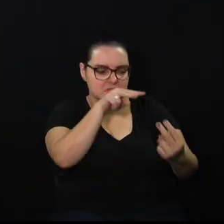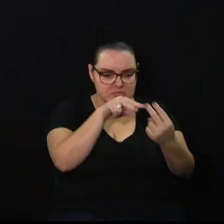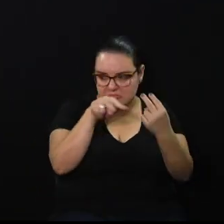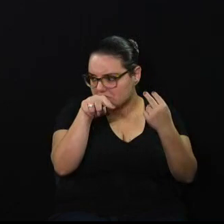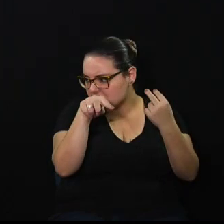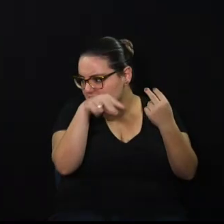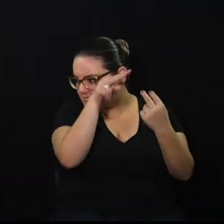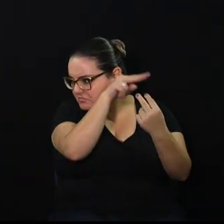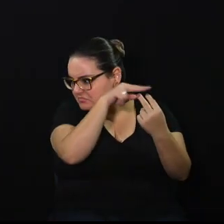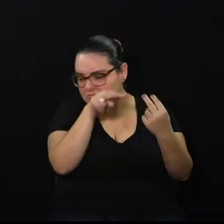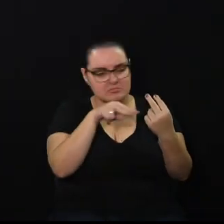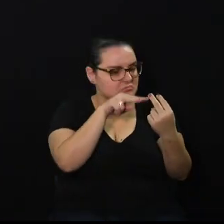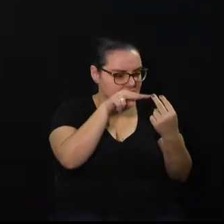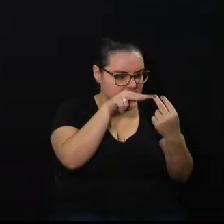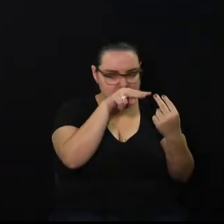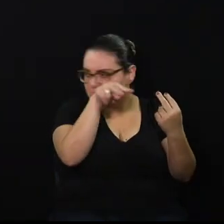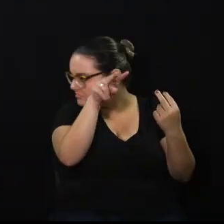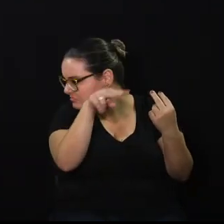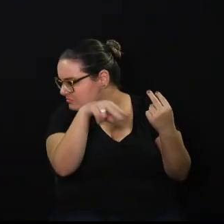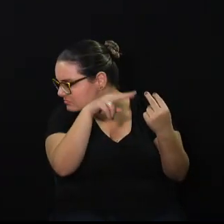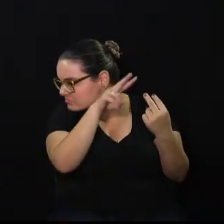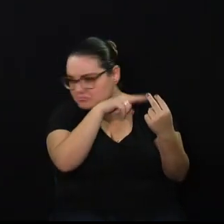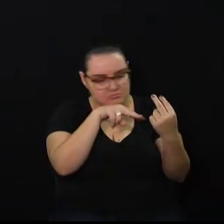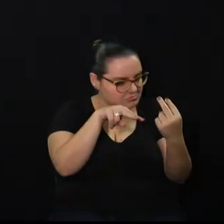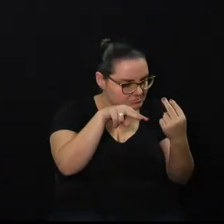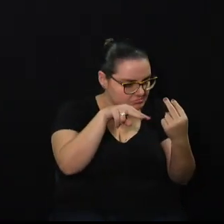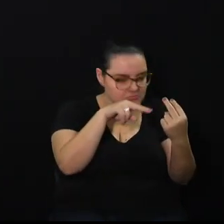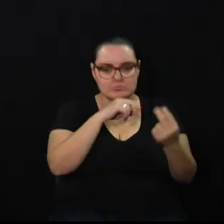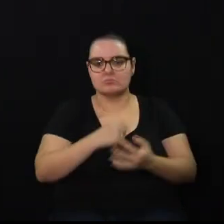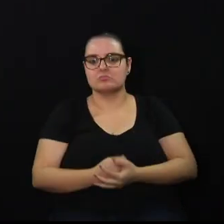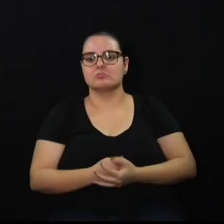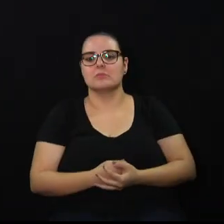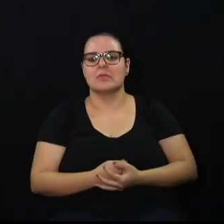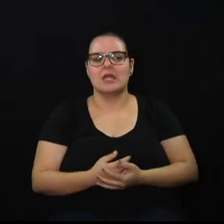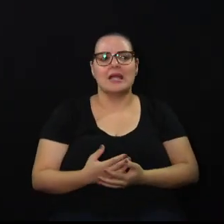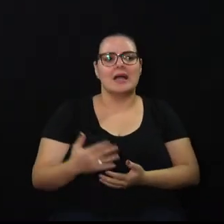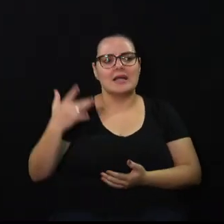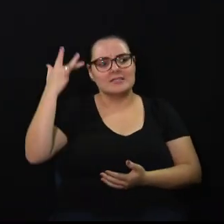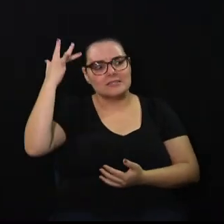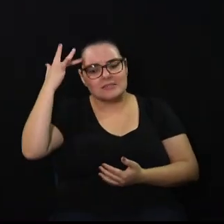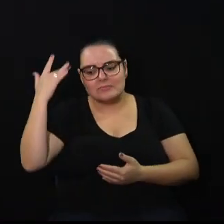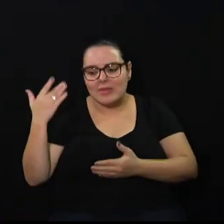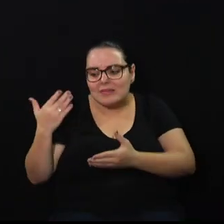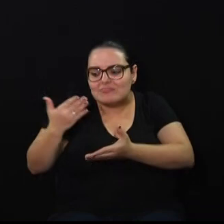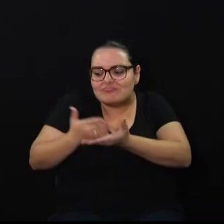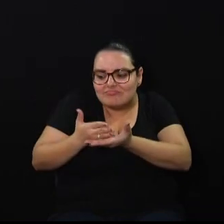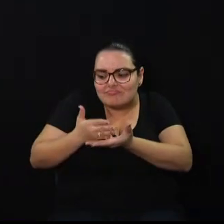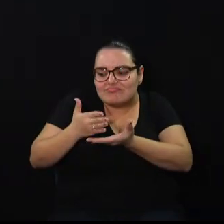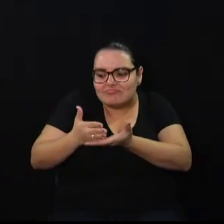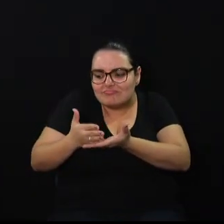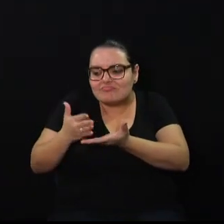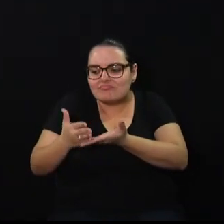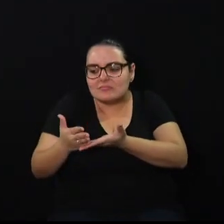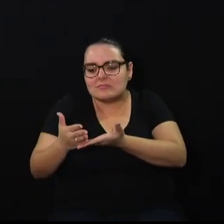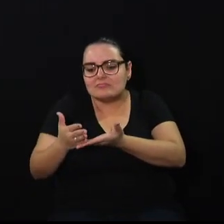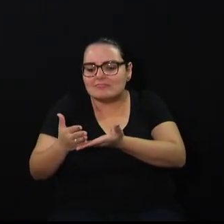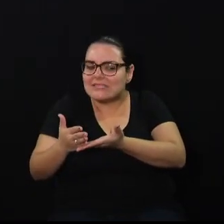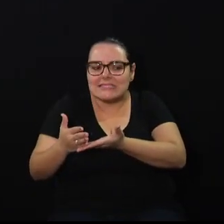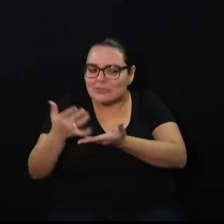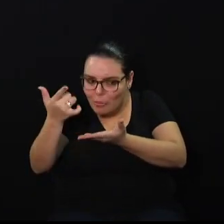tinha uma restrição alimentar que achei que fosse uma fase mas não passou então a hora que você vai perguntando